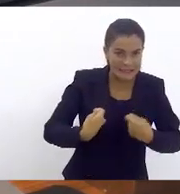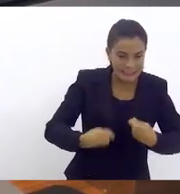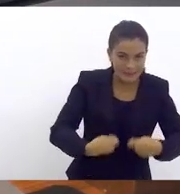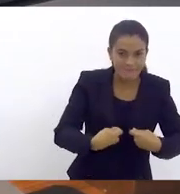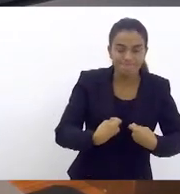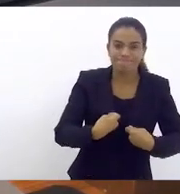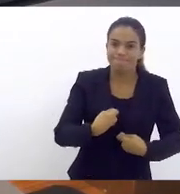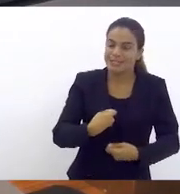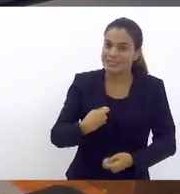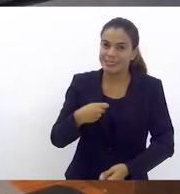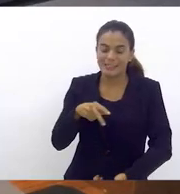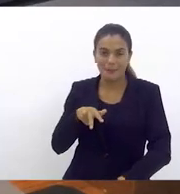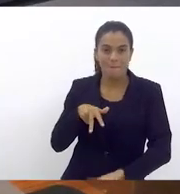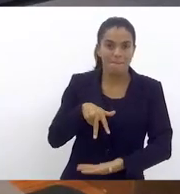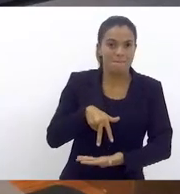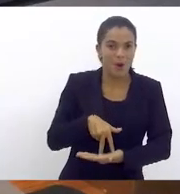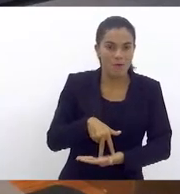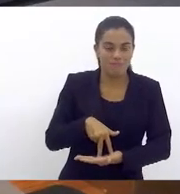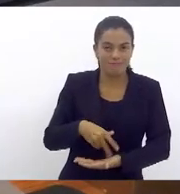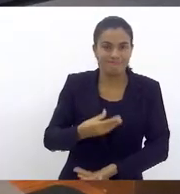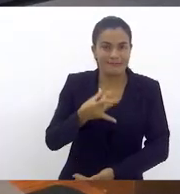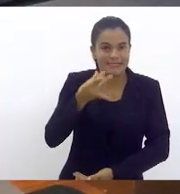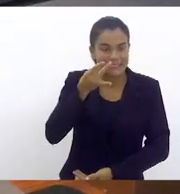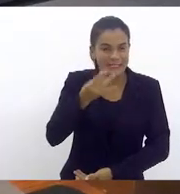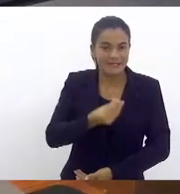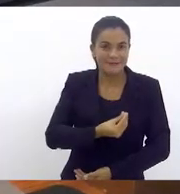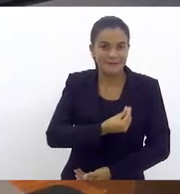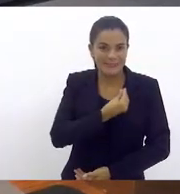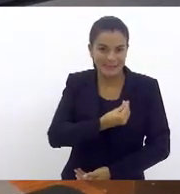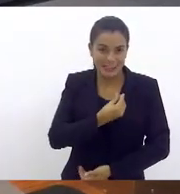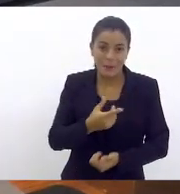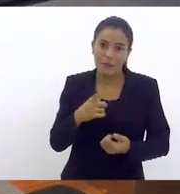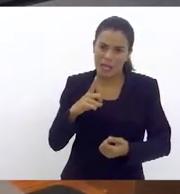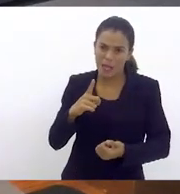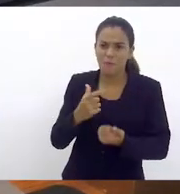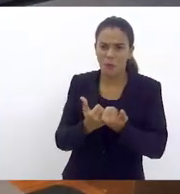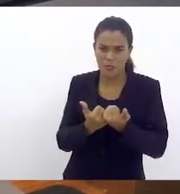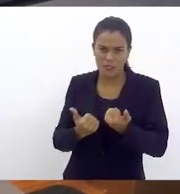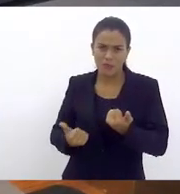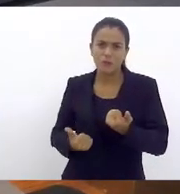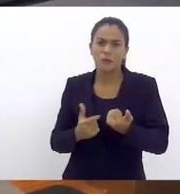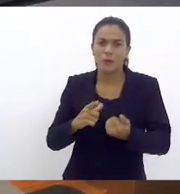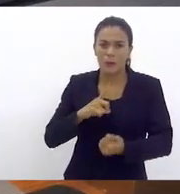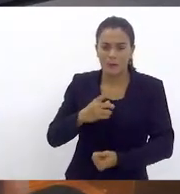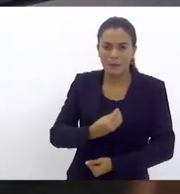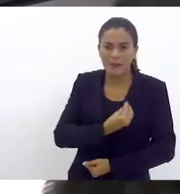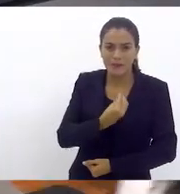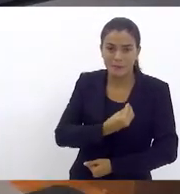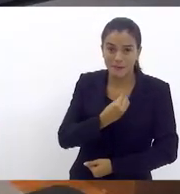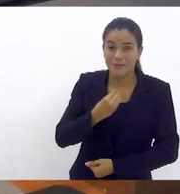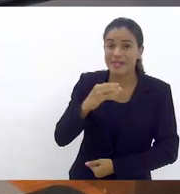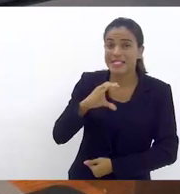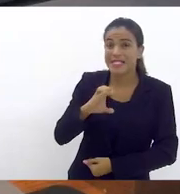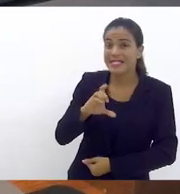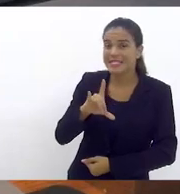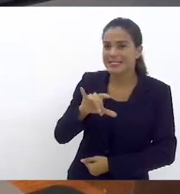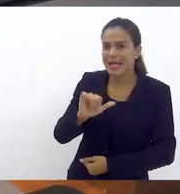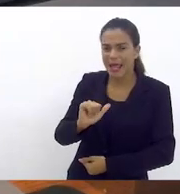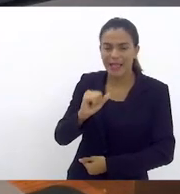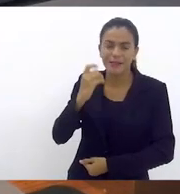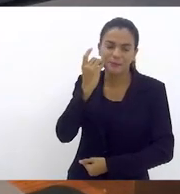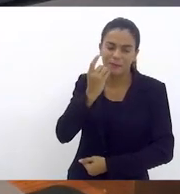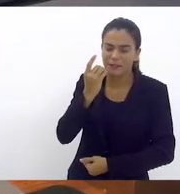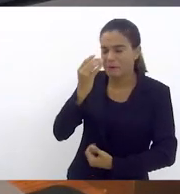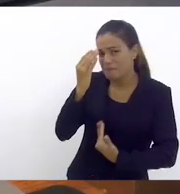pelo menos marcar presença Assessoria já está aí eu queria saudar a deputada Célia e Jordão Por trazer a temática